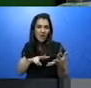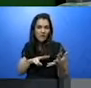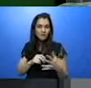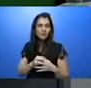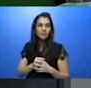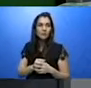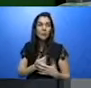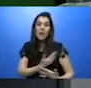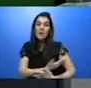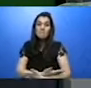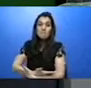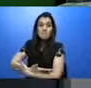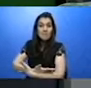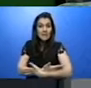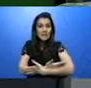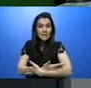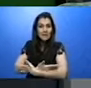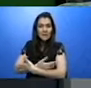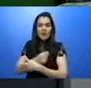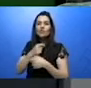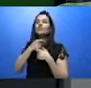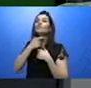Um bebê de girafa